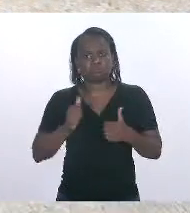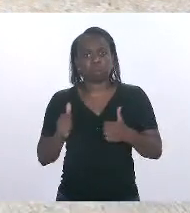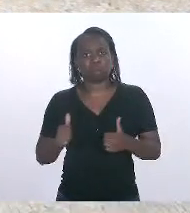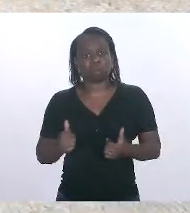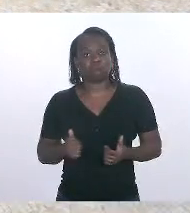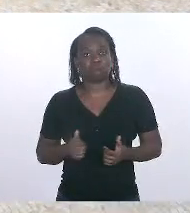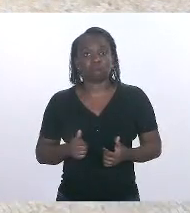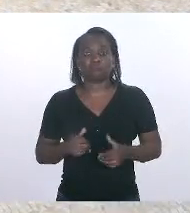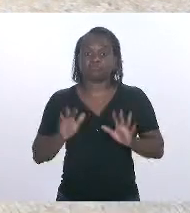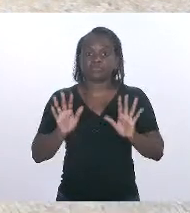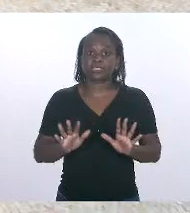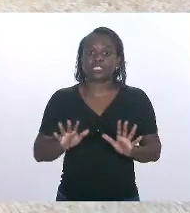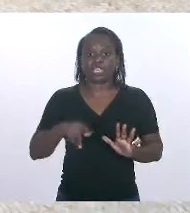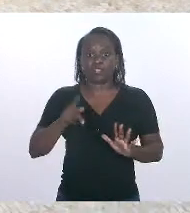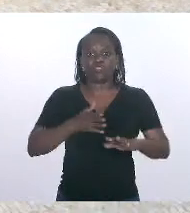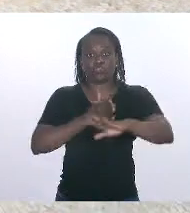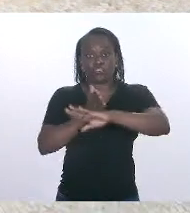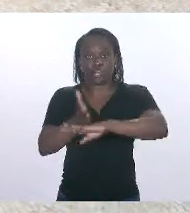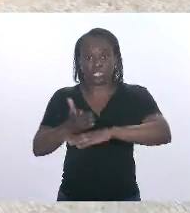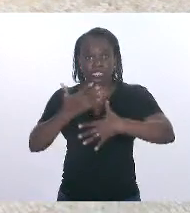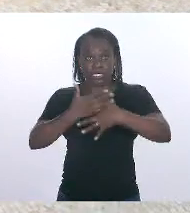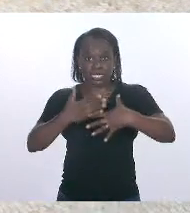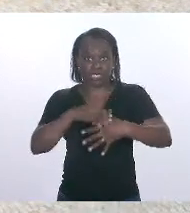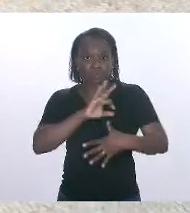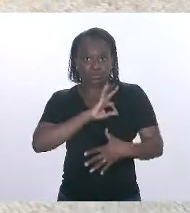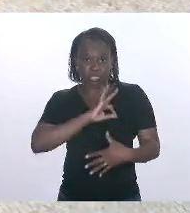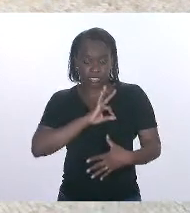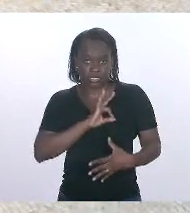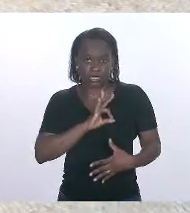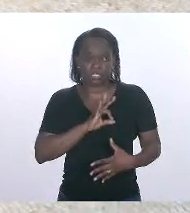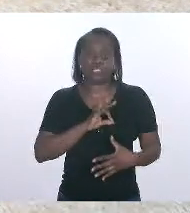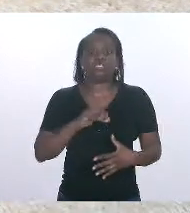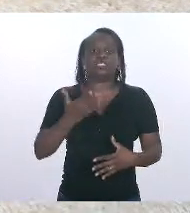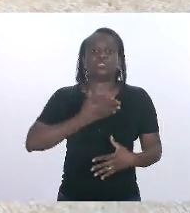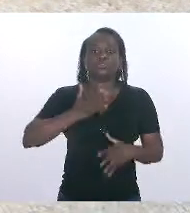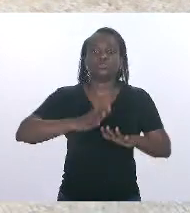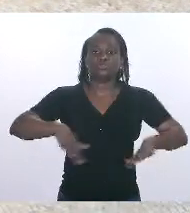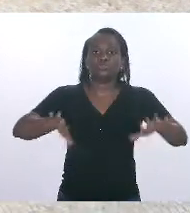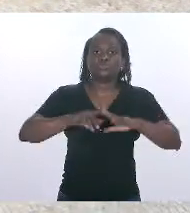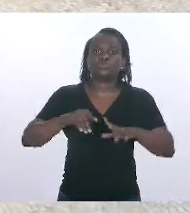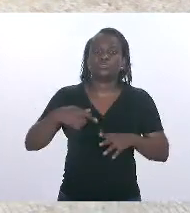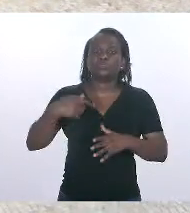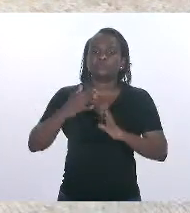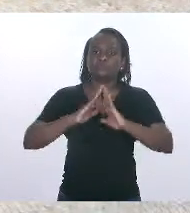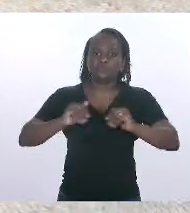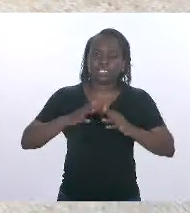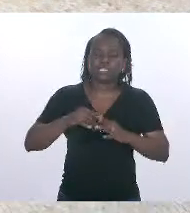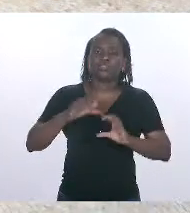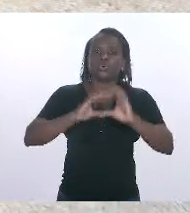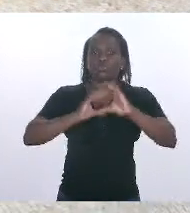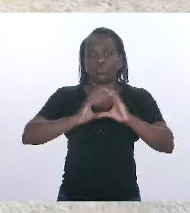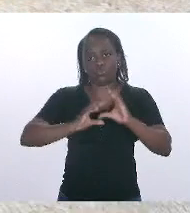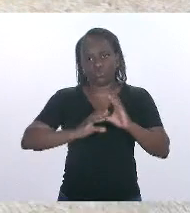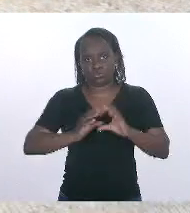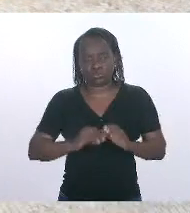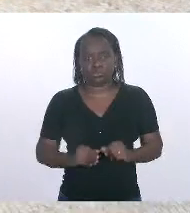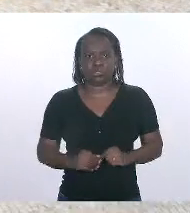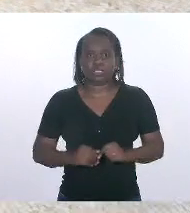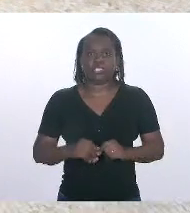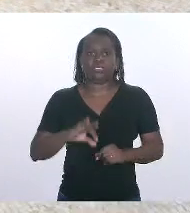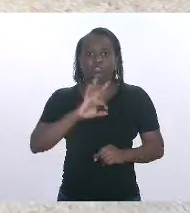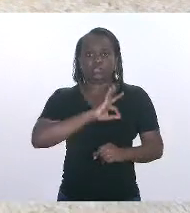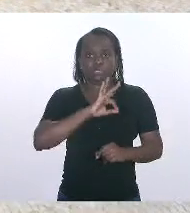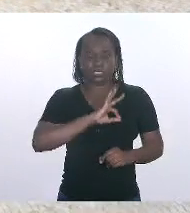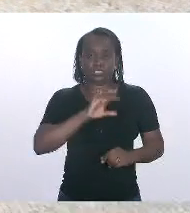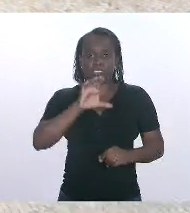gente foi lá na cidade da polícia e os colegas cobram muito concurso de nós. A Polícia